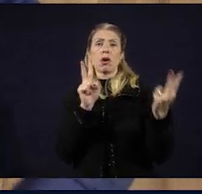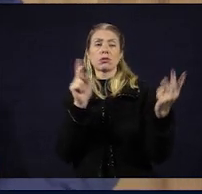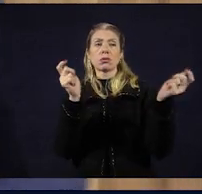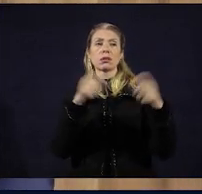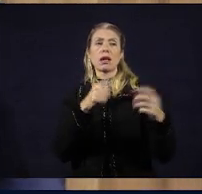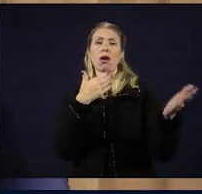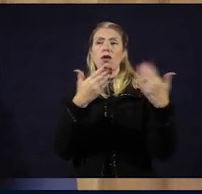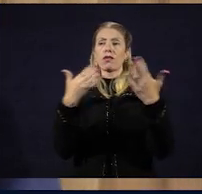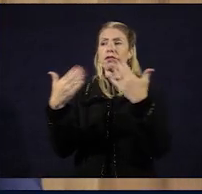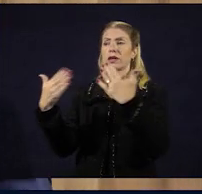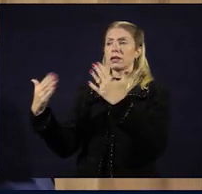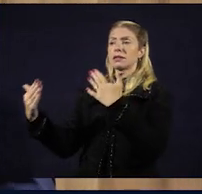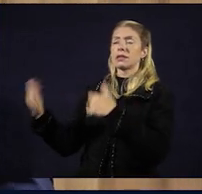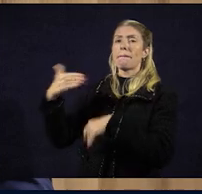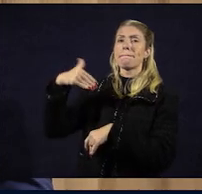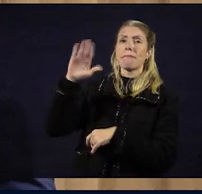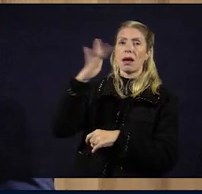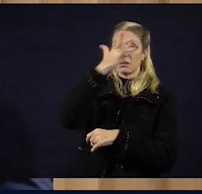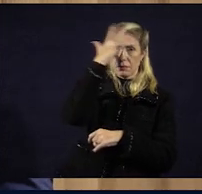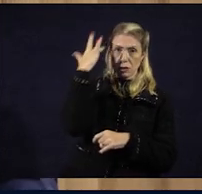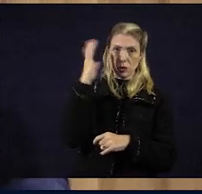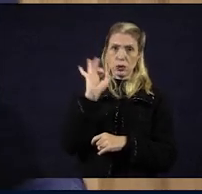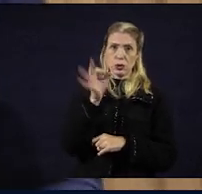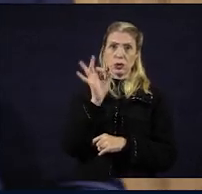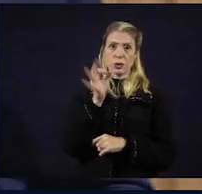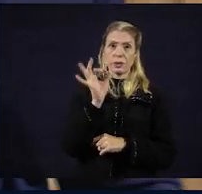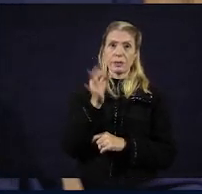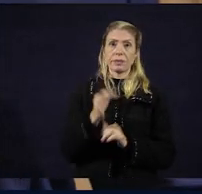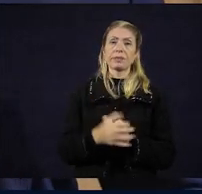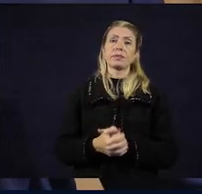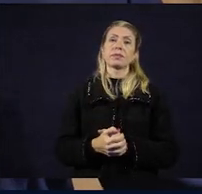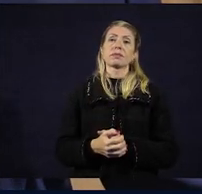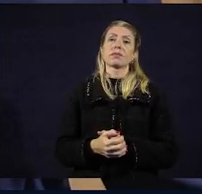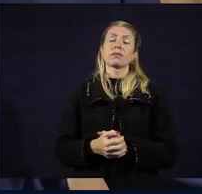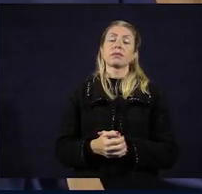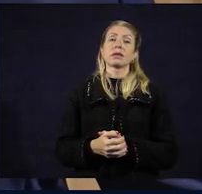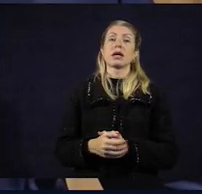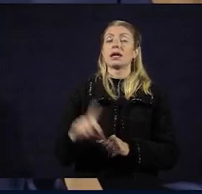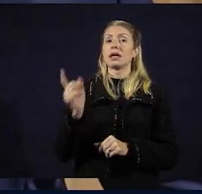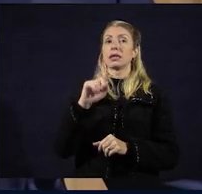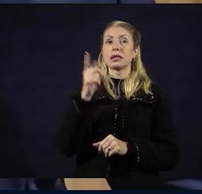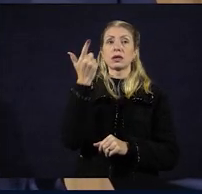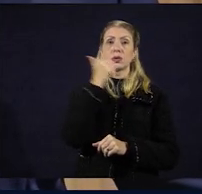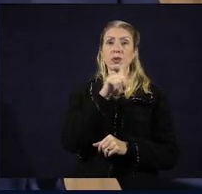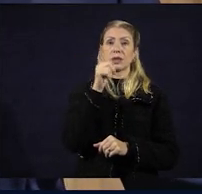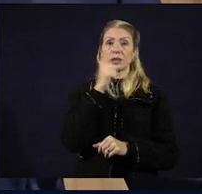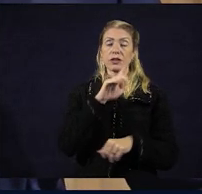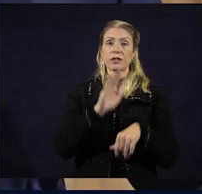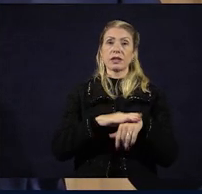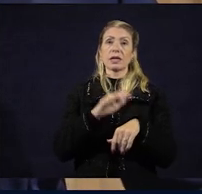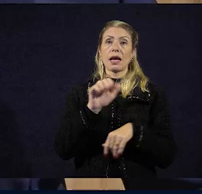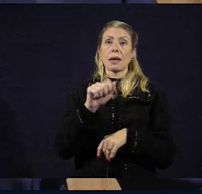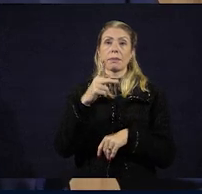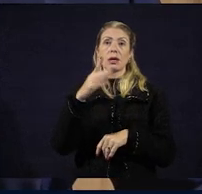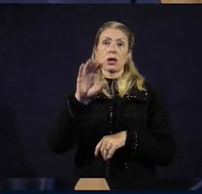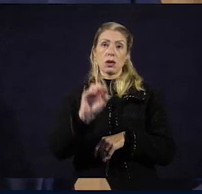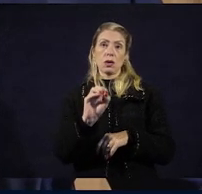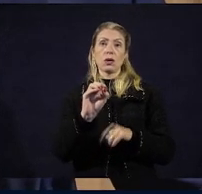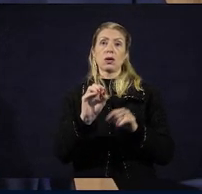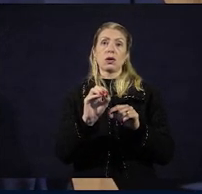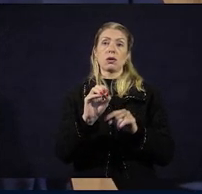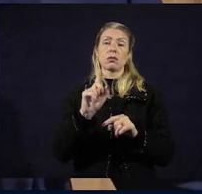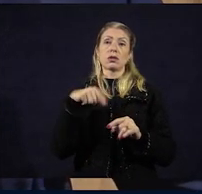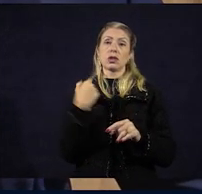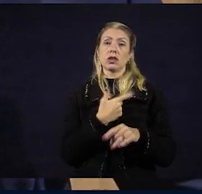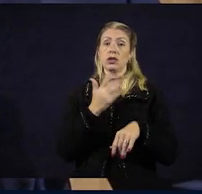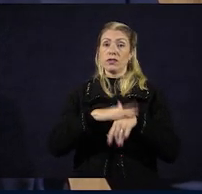que você consegue atingir muito mais gente a gente não conseguiu fazer sete vezes antes do do Up homens a gente fez depois né então